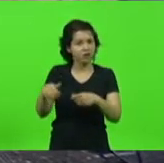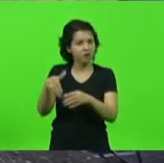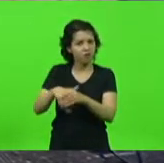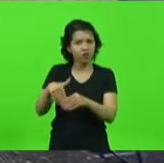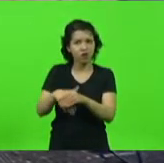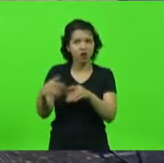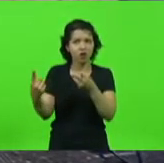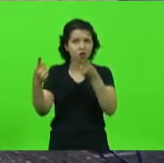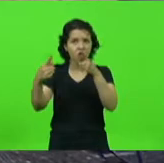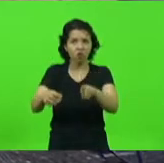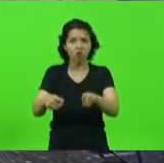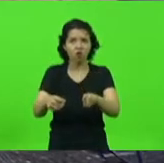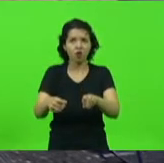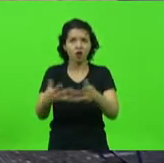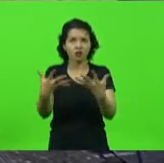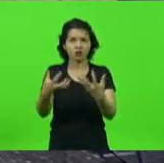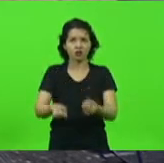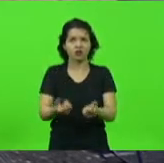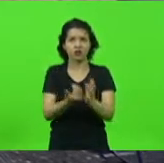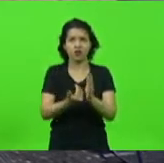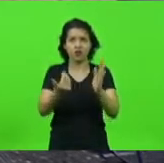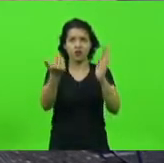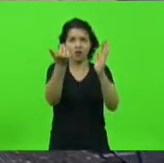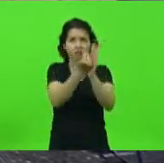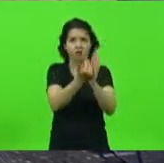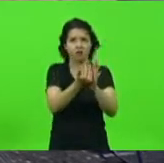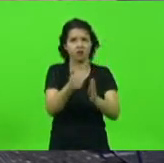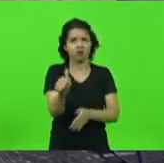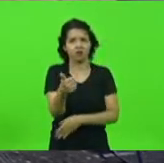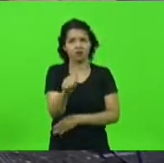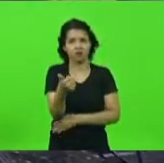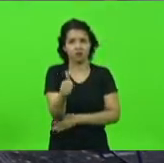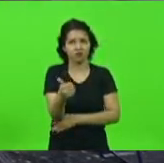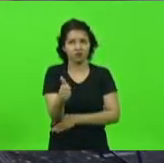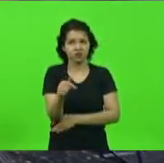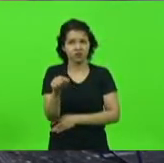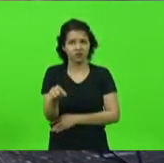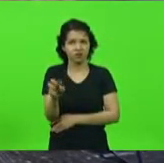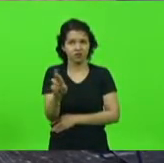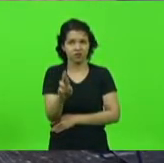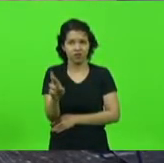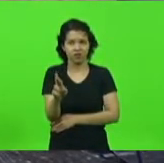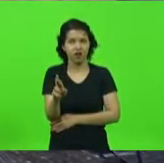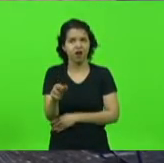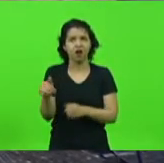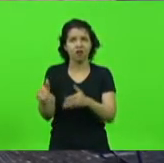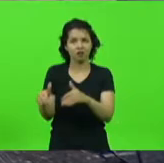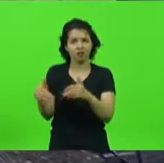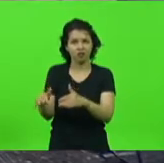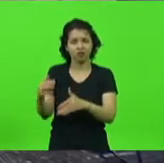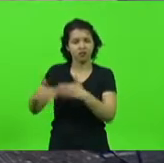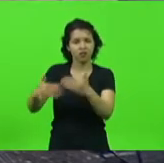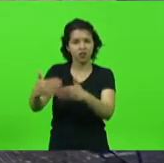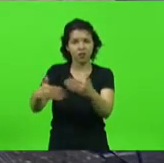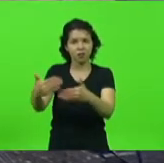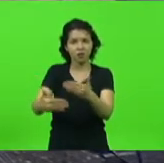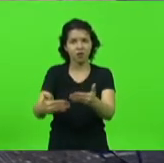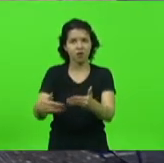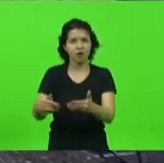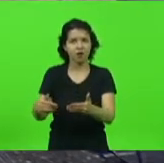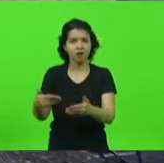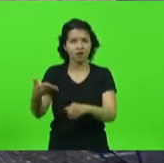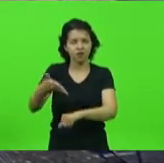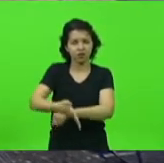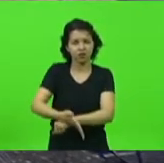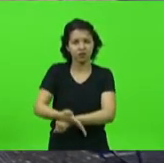depois, aceitar que um aumento de 11 mil reais seja feito para quem depois vai entrar numa bela